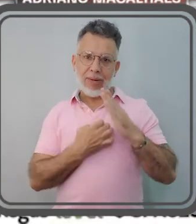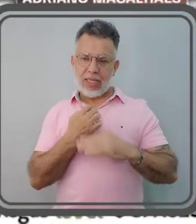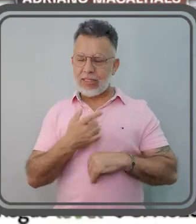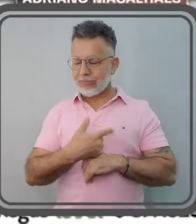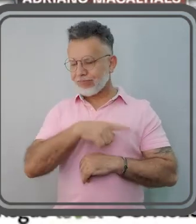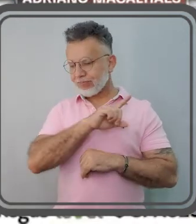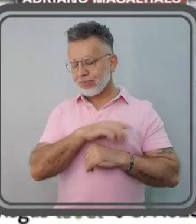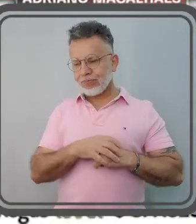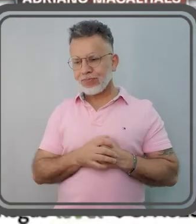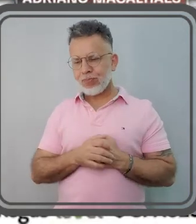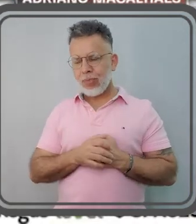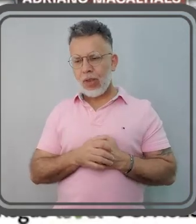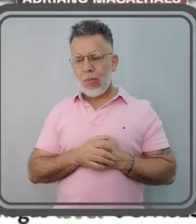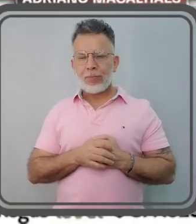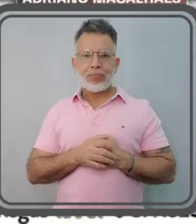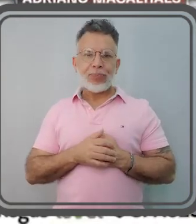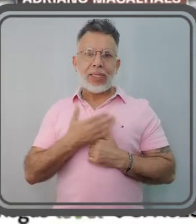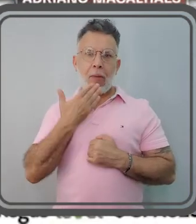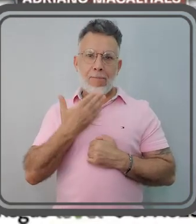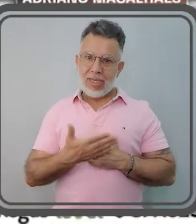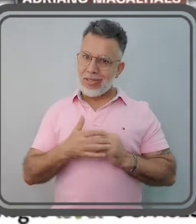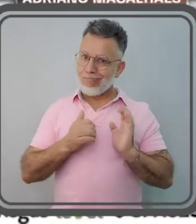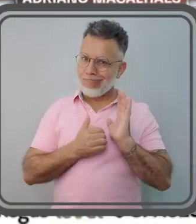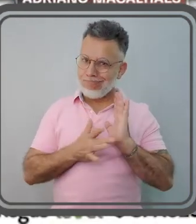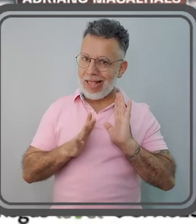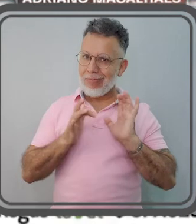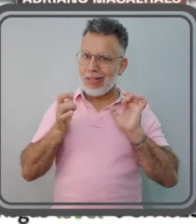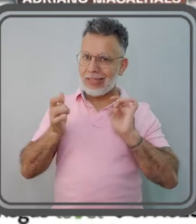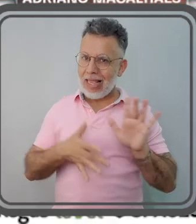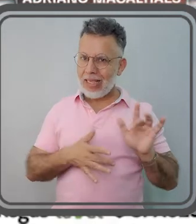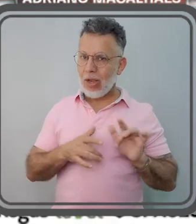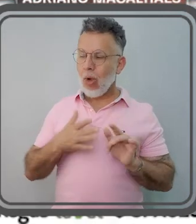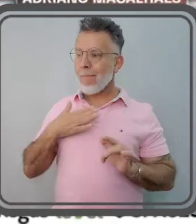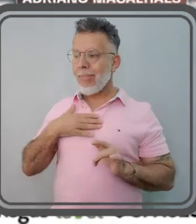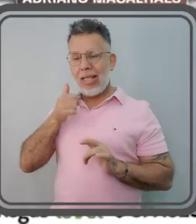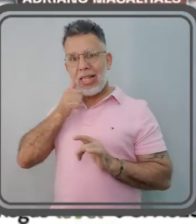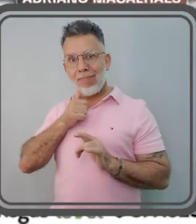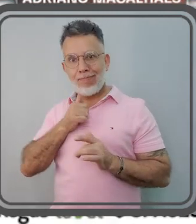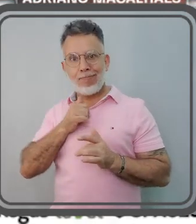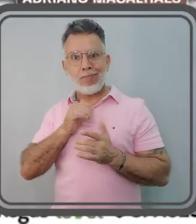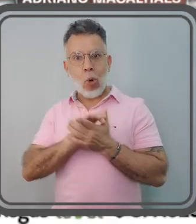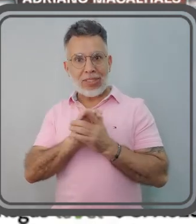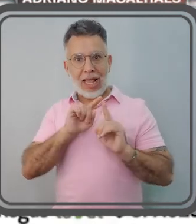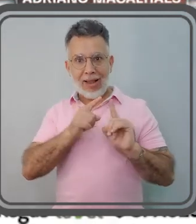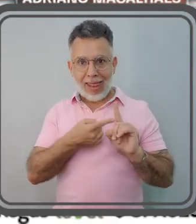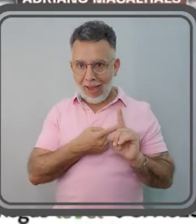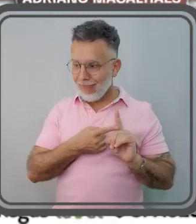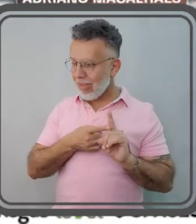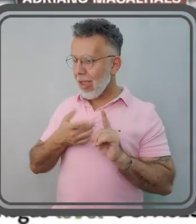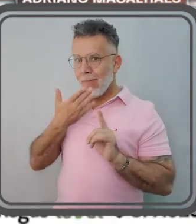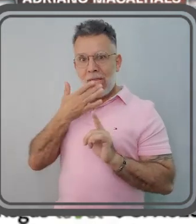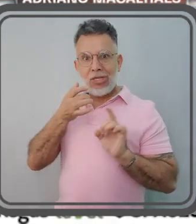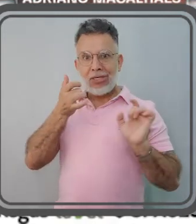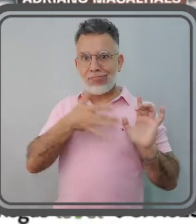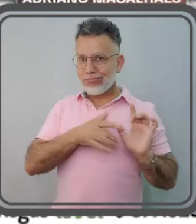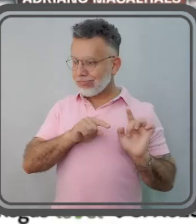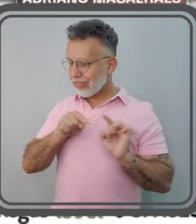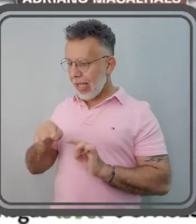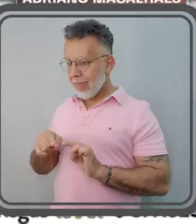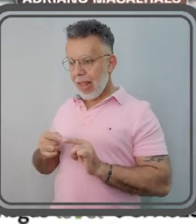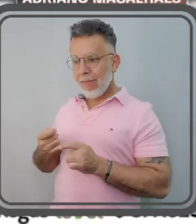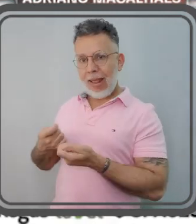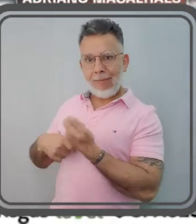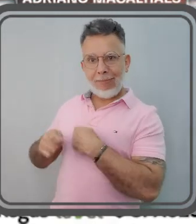esposa grávida e a Bruna ali como gestora também na empresa que eu trabalhava. Então foi fundamental ali, e o Abílio até hoje me inspira